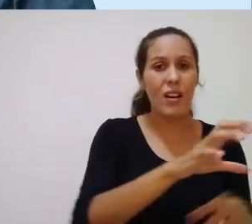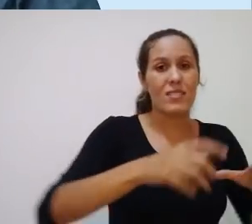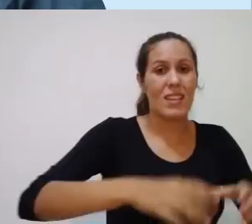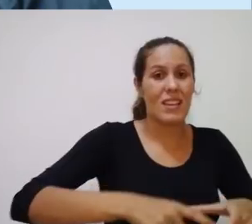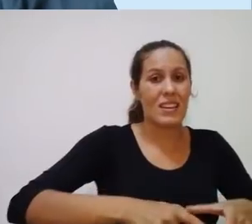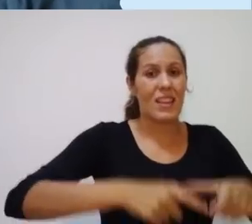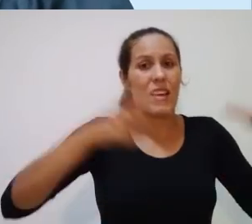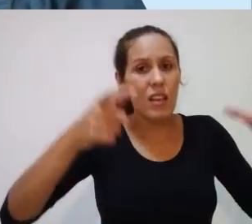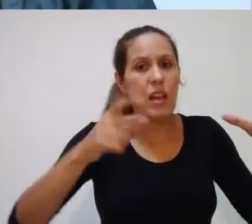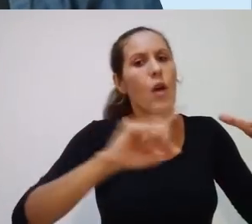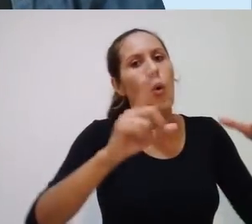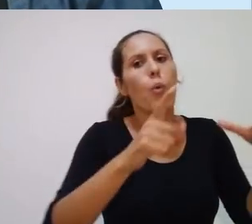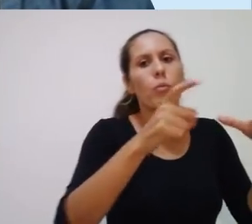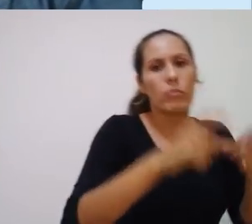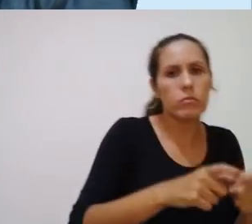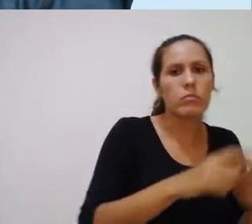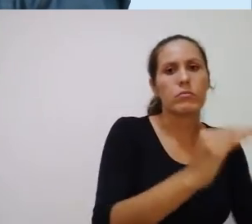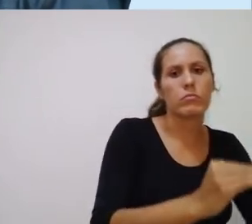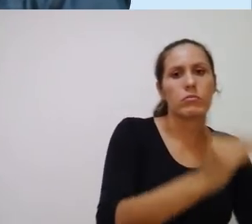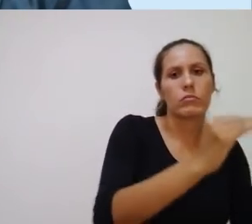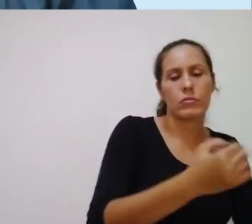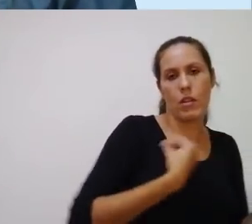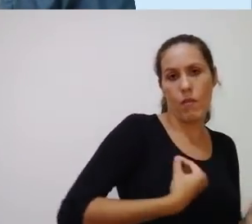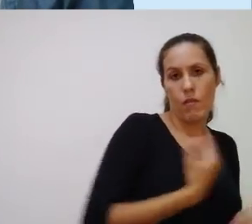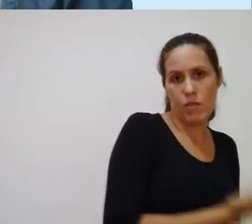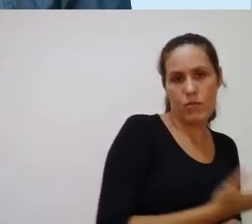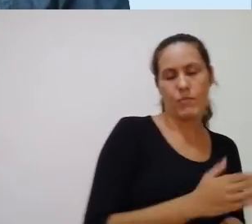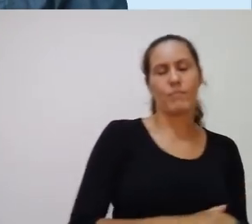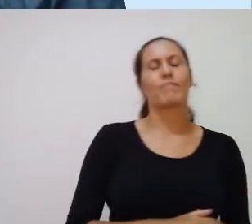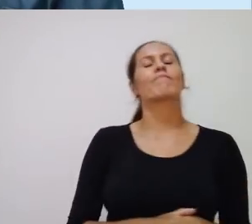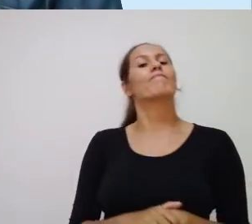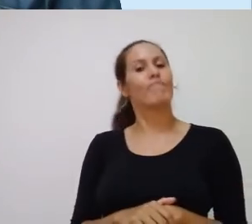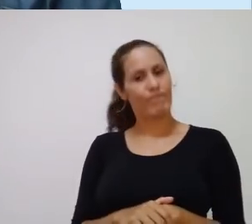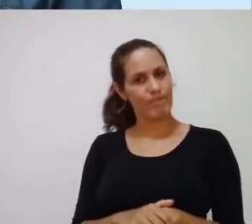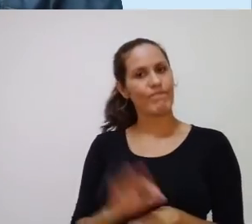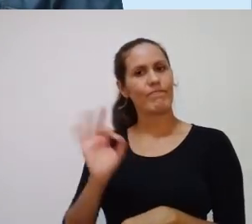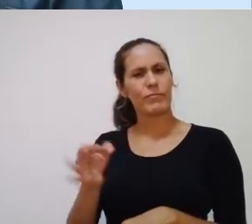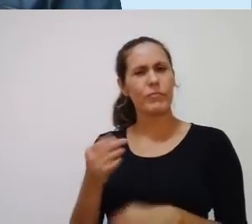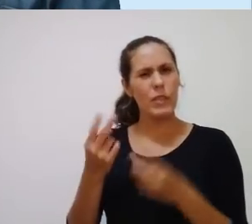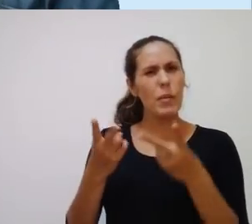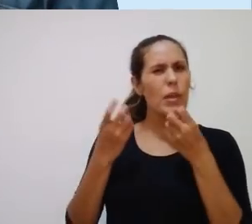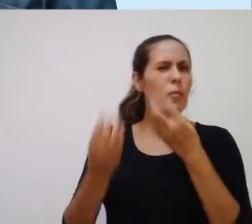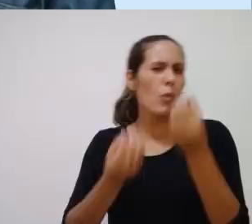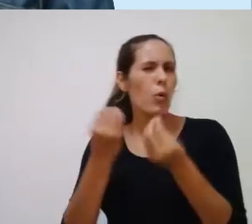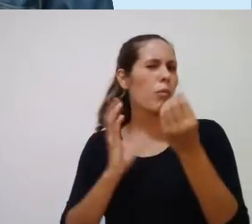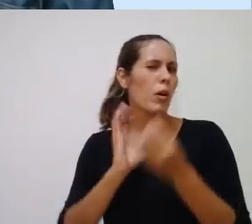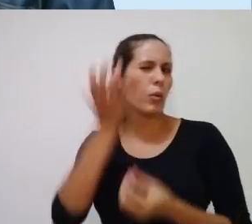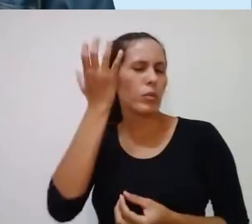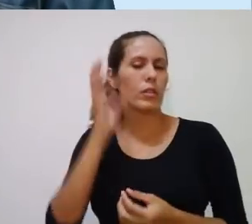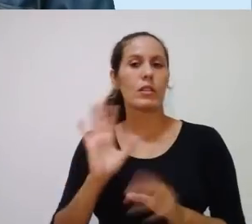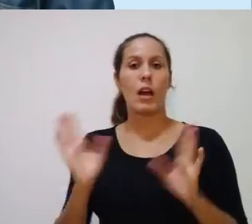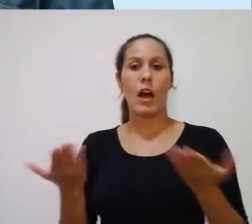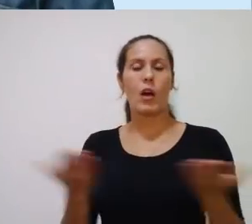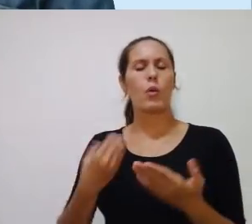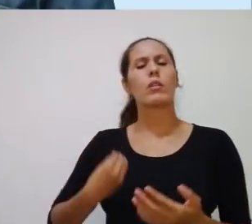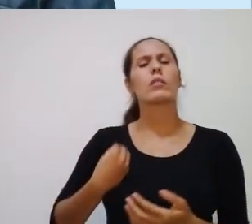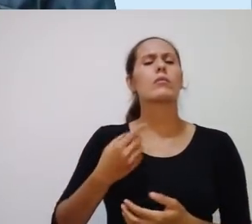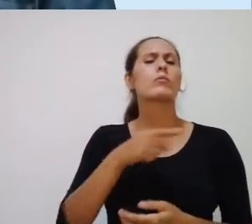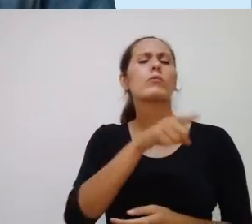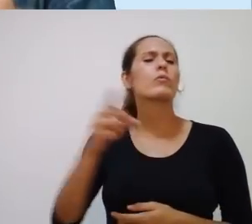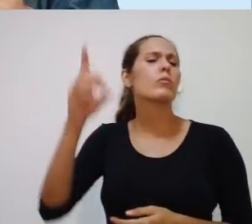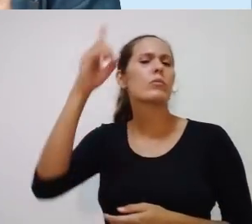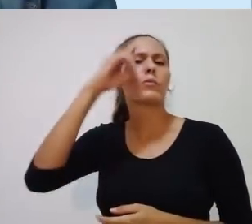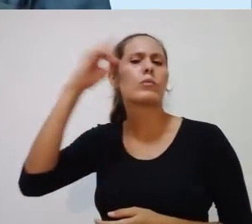Correto. Então, gente, agora percebeu como funciona isso na universidade? Agora, no teu dia a dia, estudante, você que mora perto de um